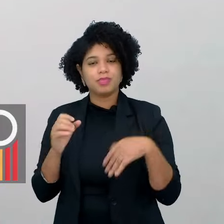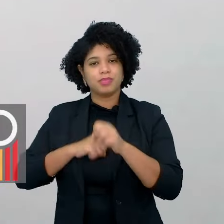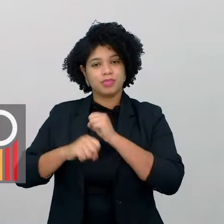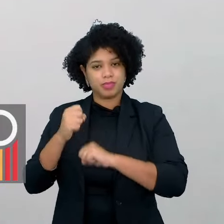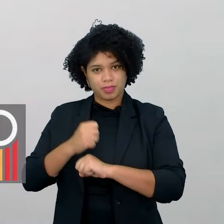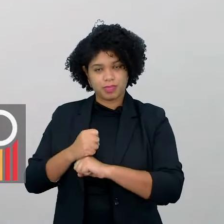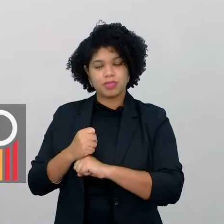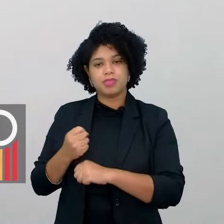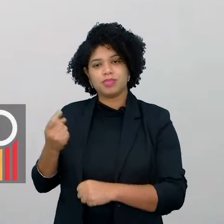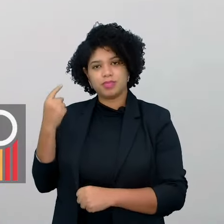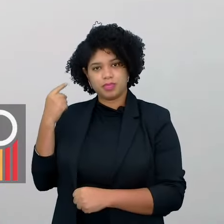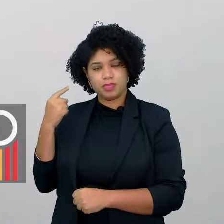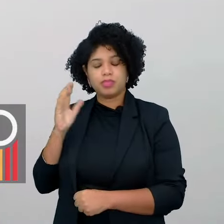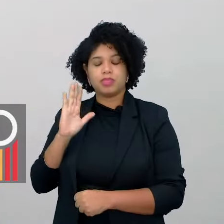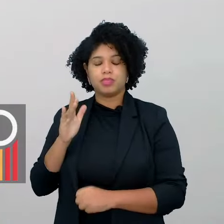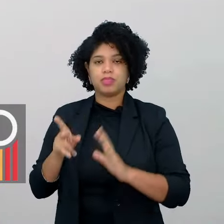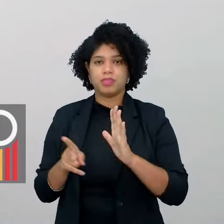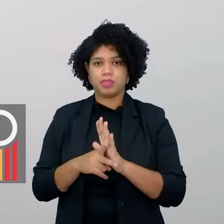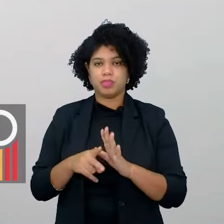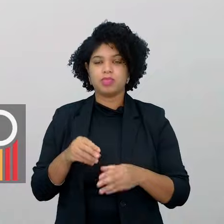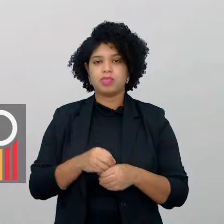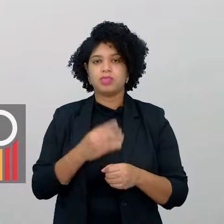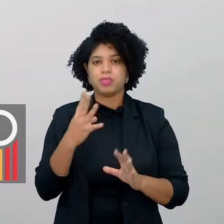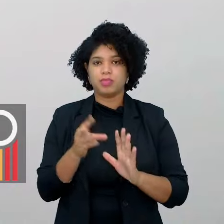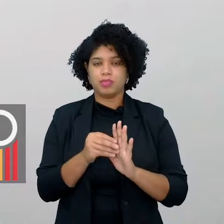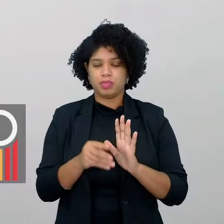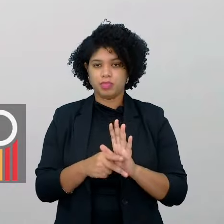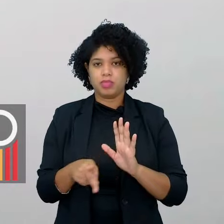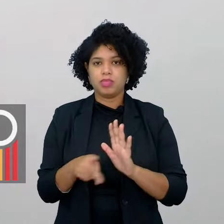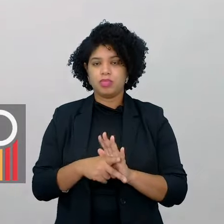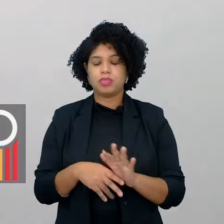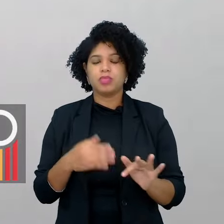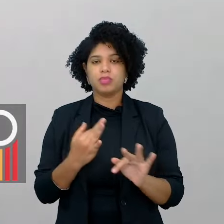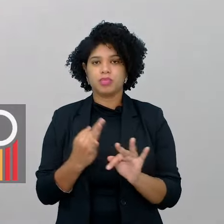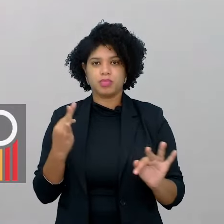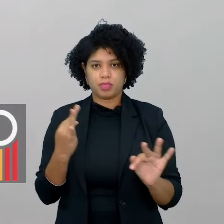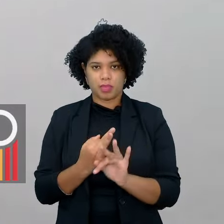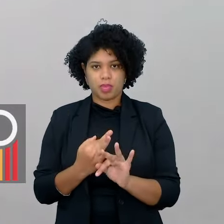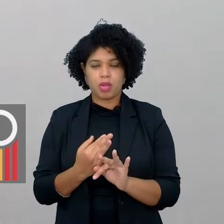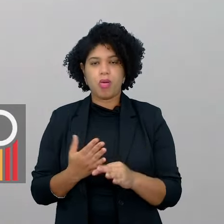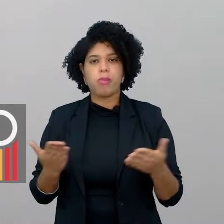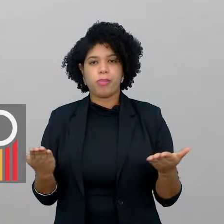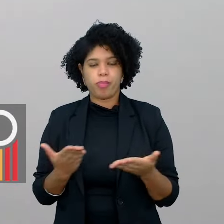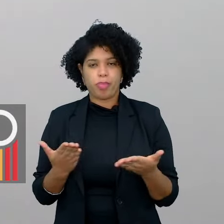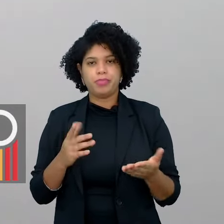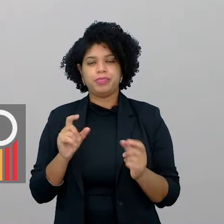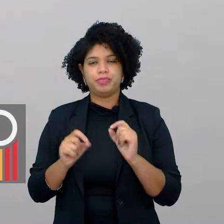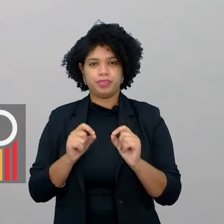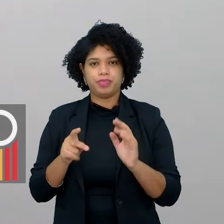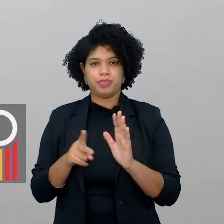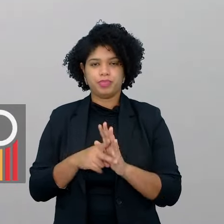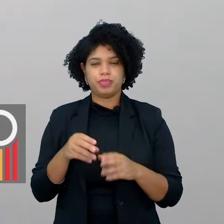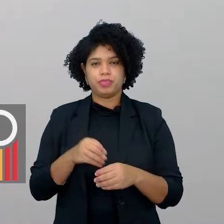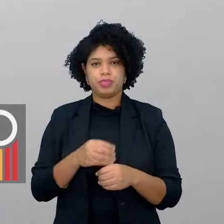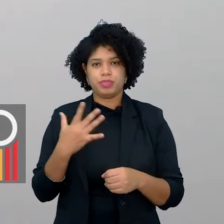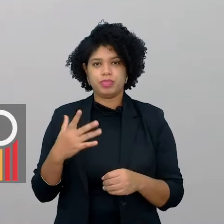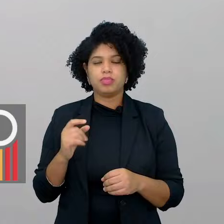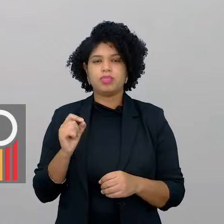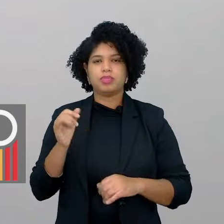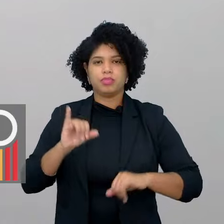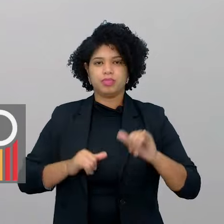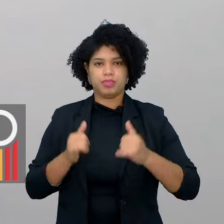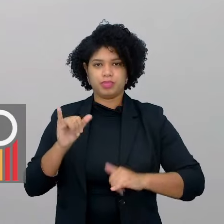só que era na disciplina, no componente curricular de Física. Agora eu estou atuando no componente curricular de Química.